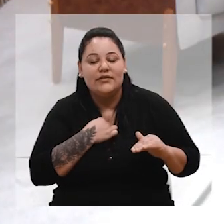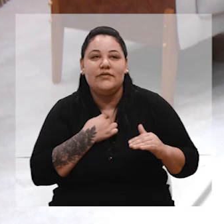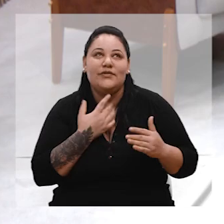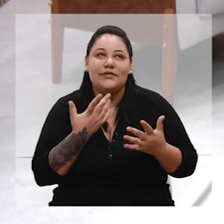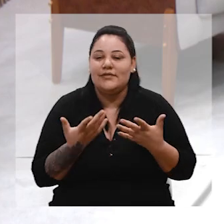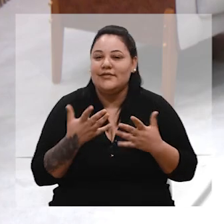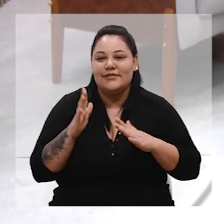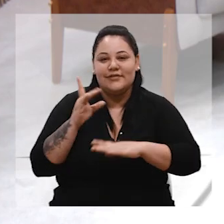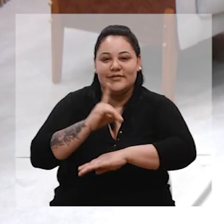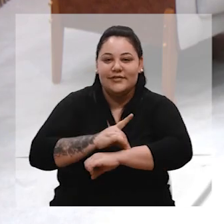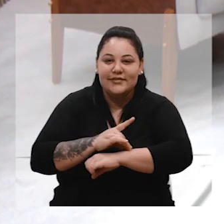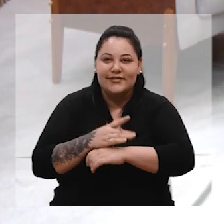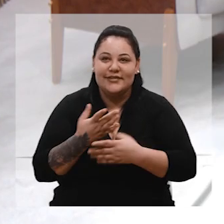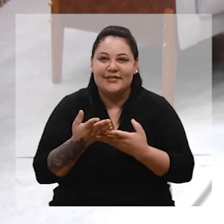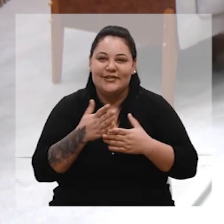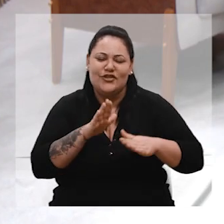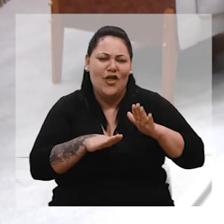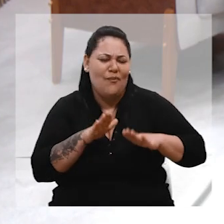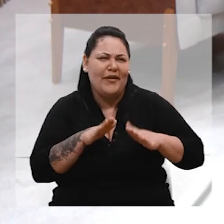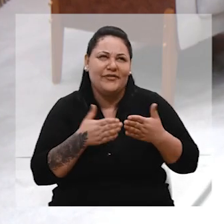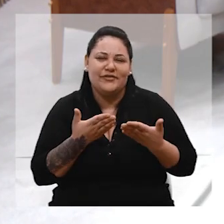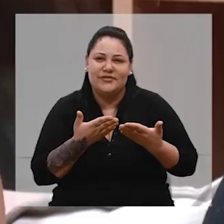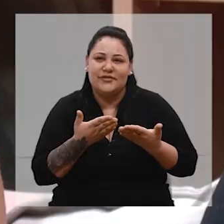depende da vontade do dia, né?